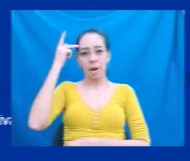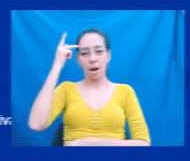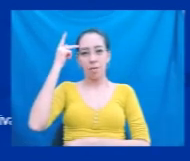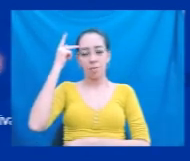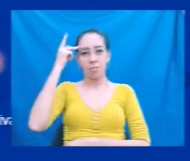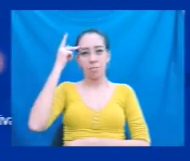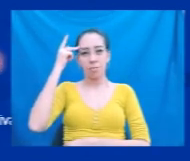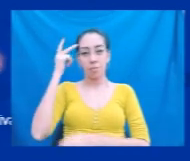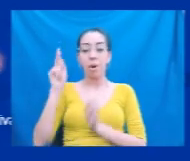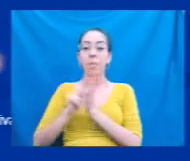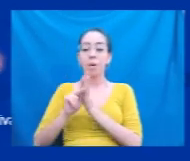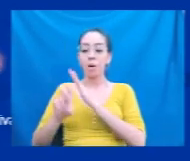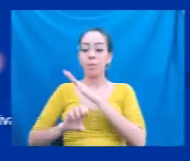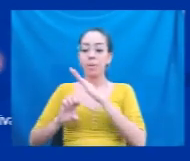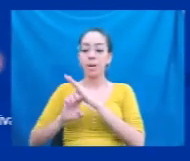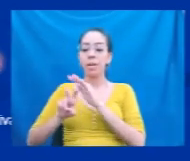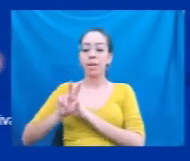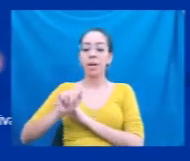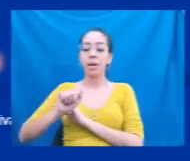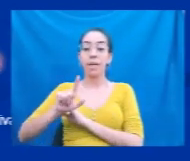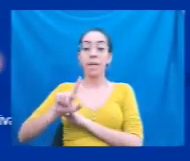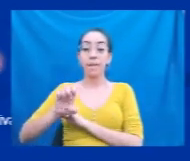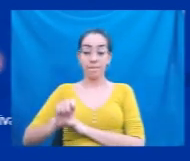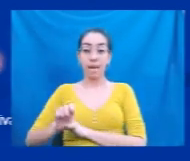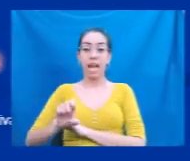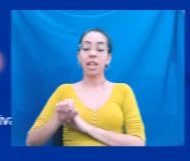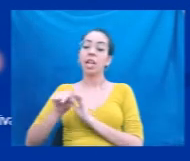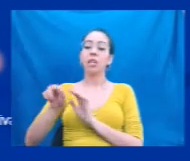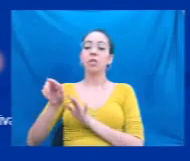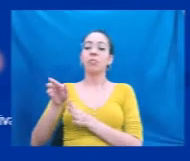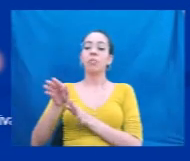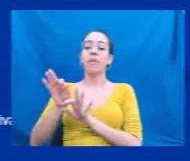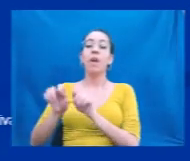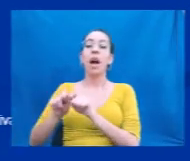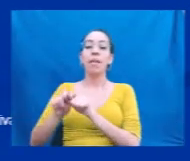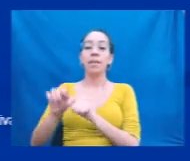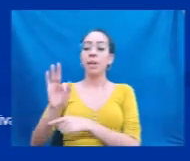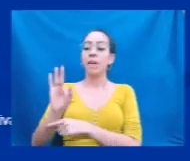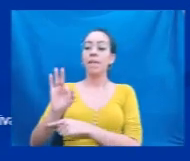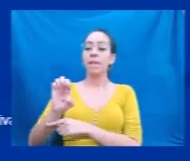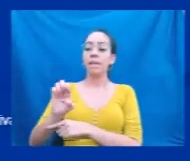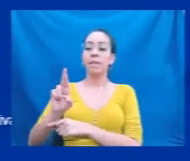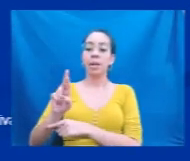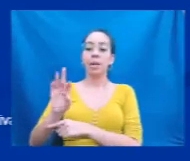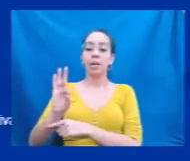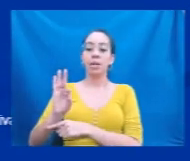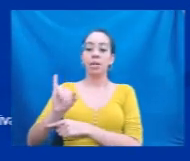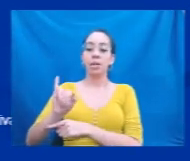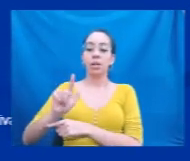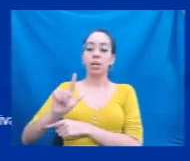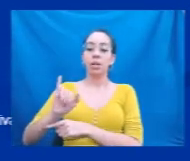Fertilizante, localizada em São Paulo. Na época, a Vale informou à imprensa que o incêndio teve início numa correia transportadora